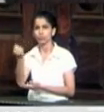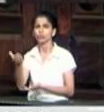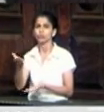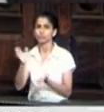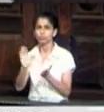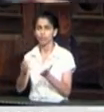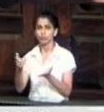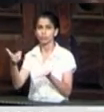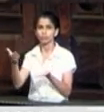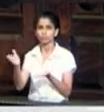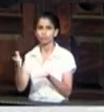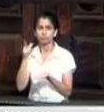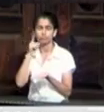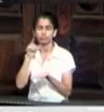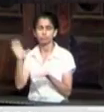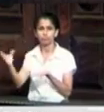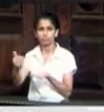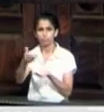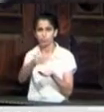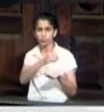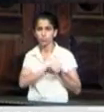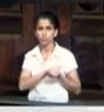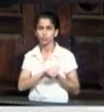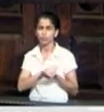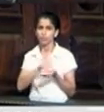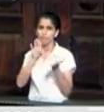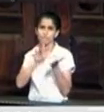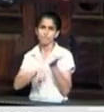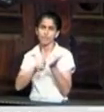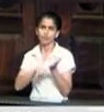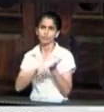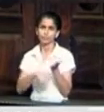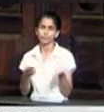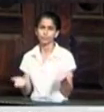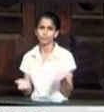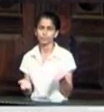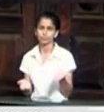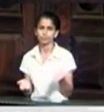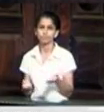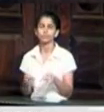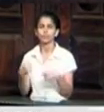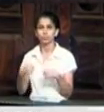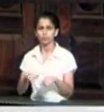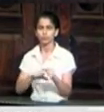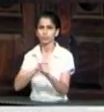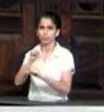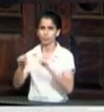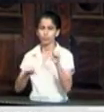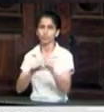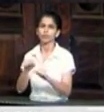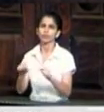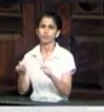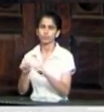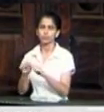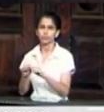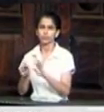chega a 60. A equação mudou. Se a equação mudou, as práticas têm que mudarem também, senhor presidente. Muito obrigado.